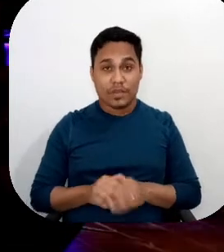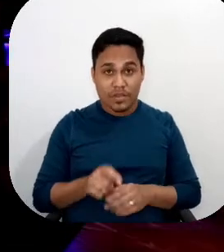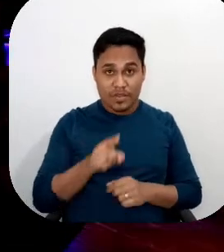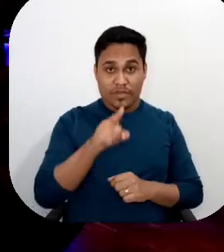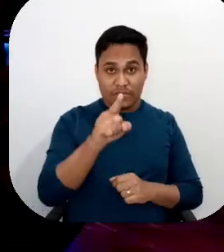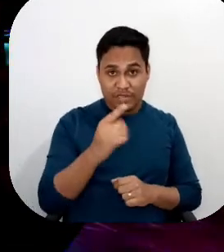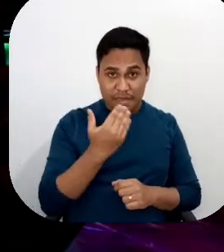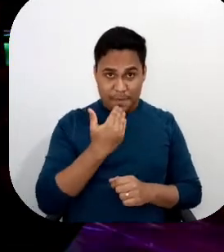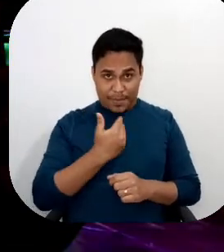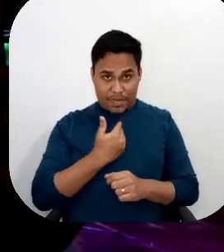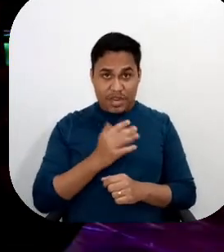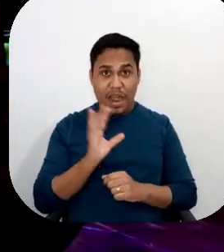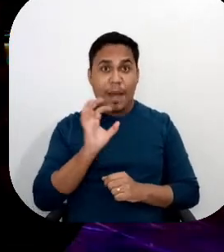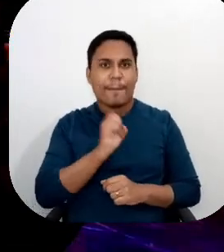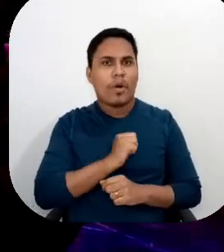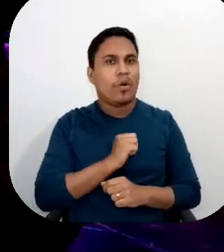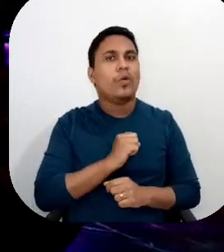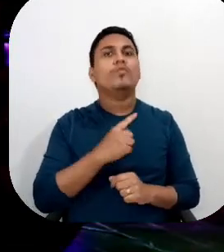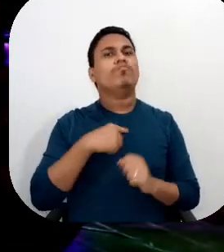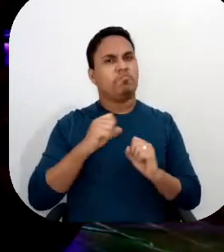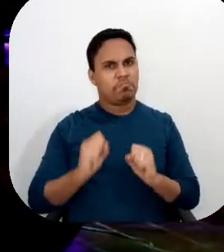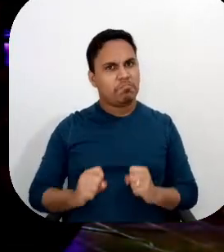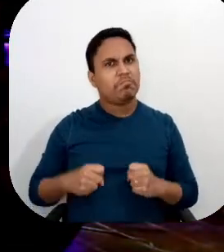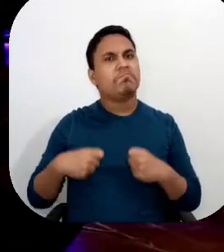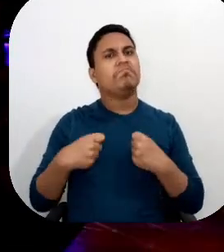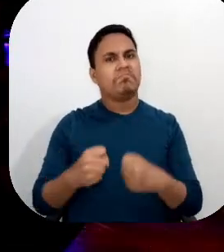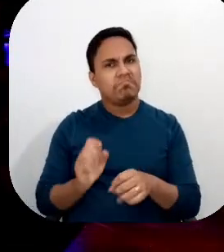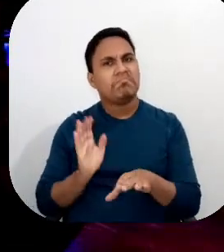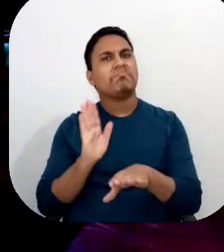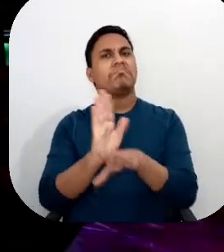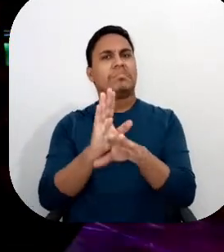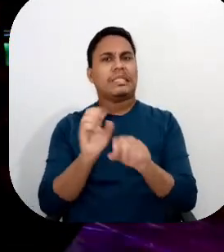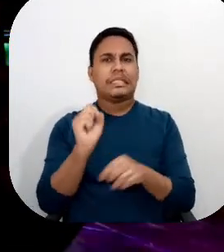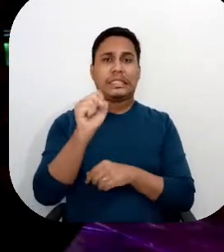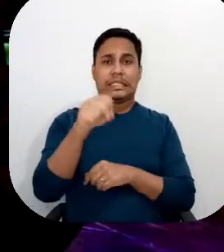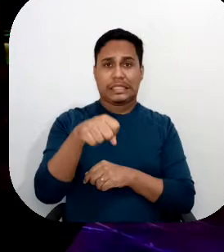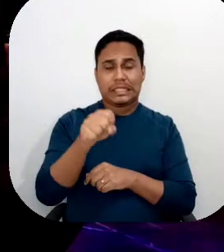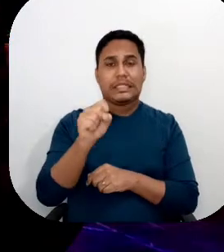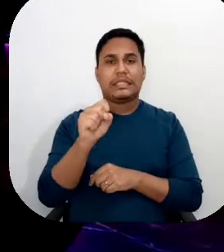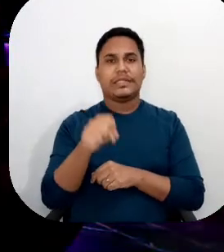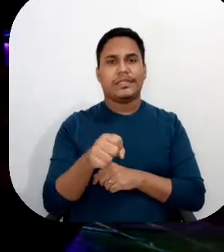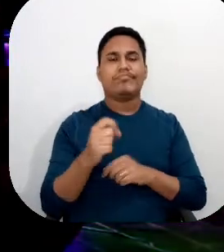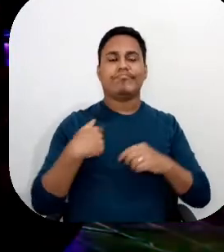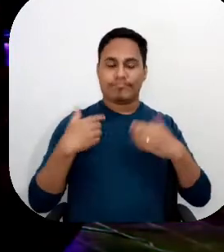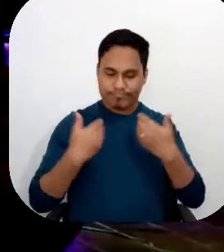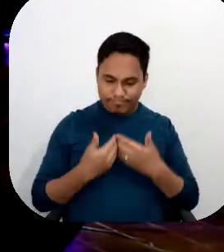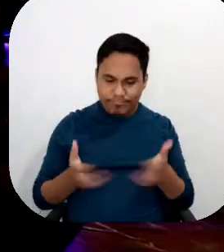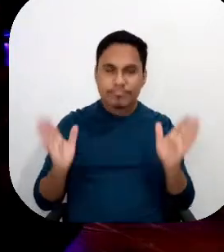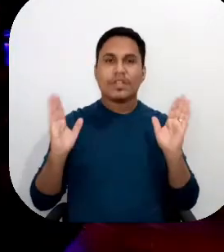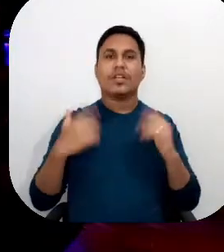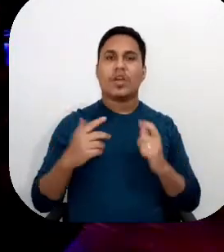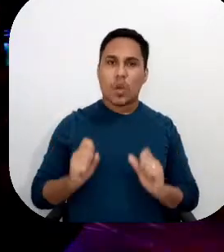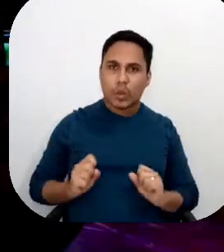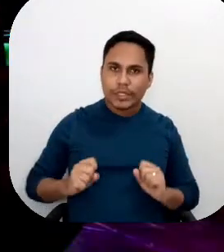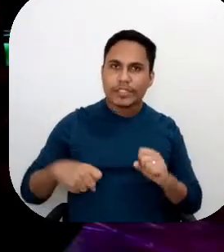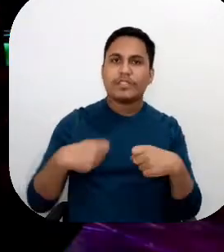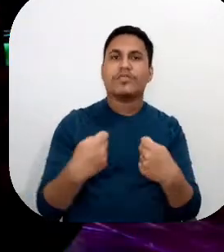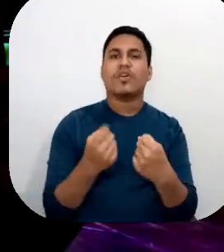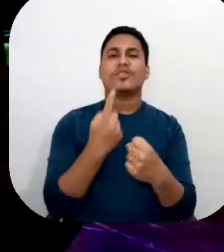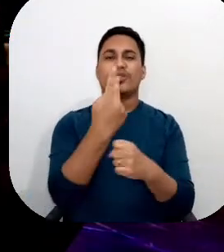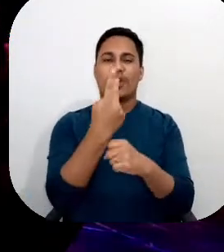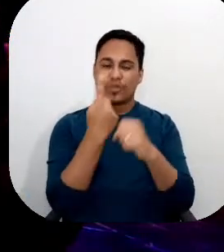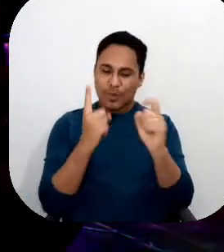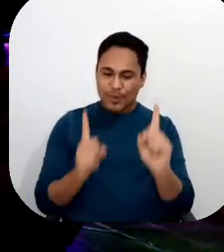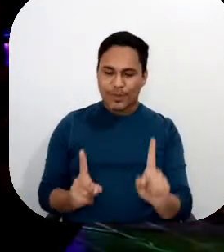Se você pedir amor, eu juro que eu faço tudo pra funcionar. Abro as portas e pulo os muros